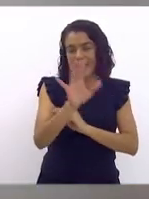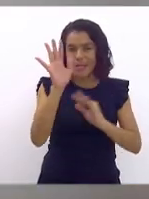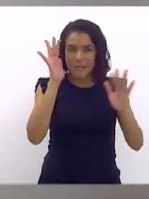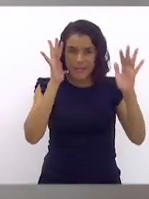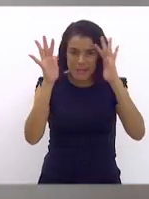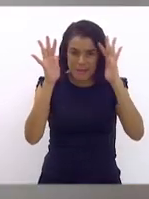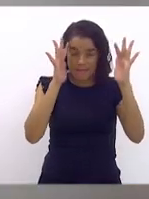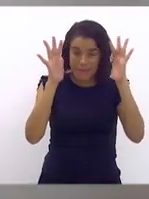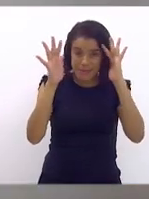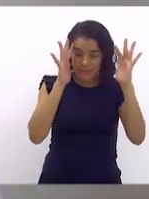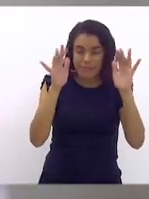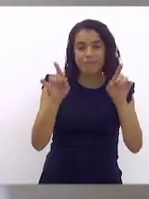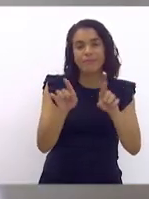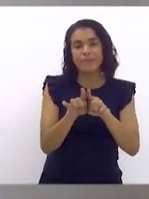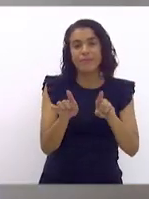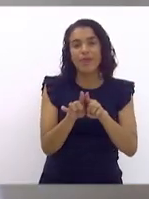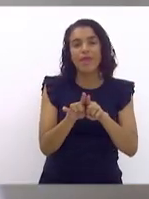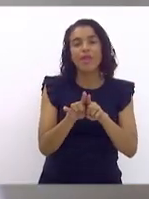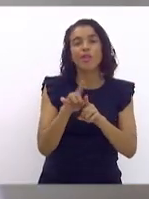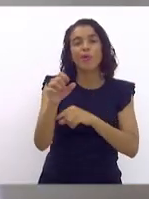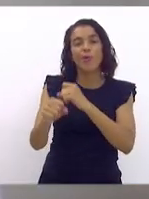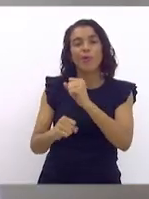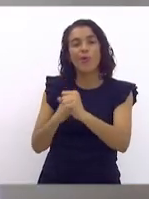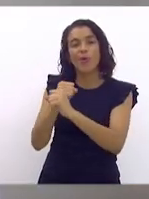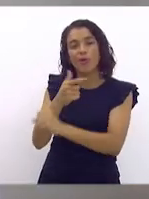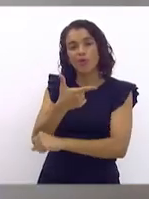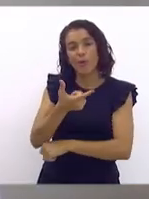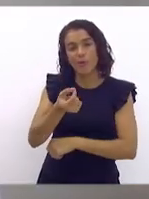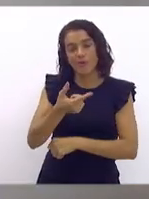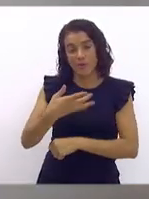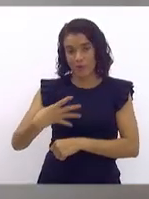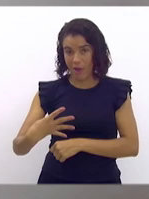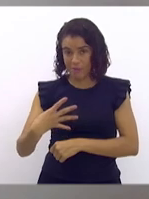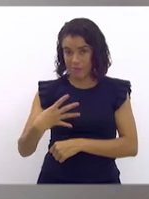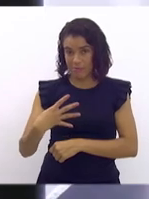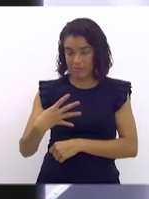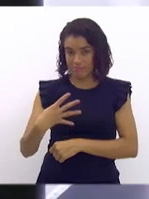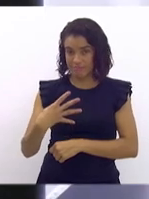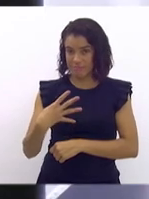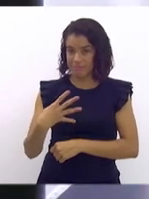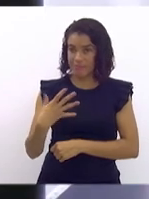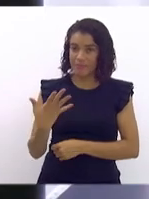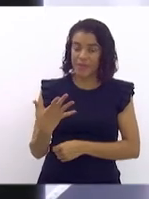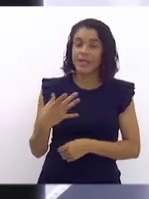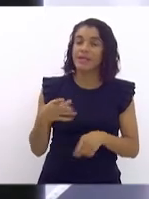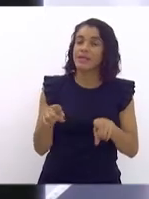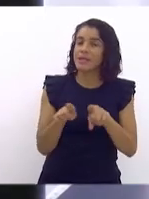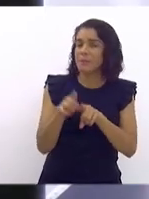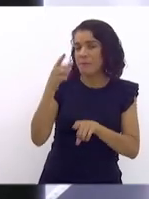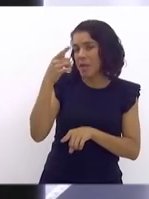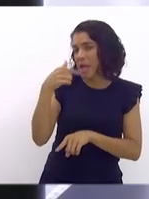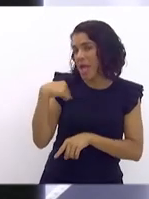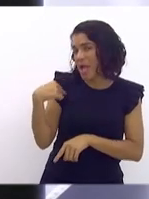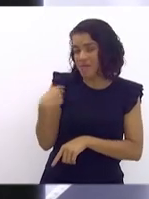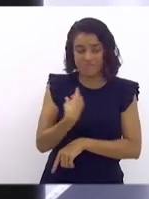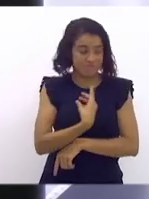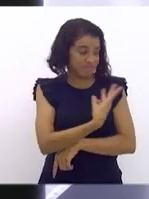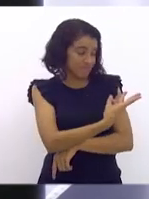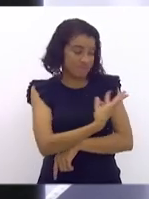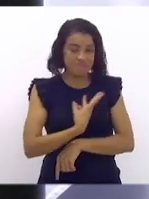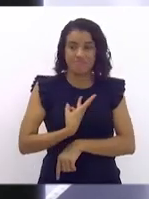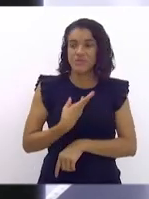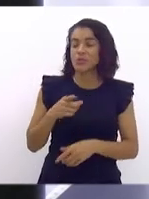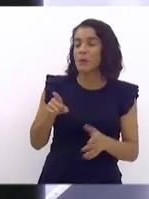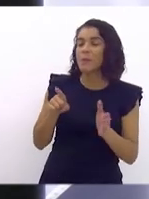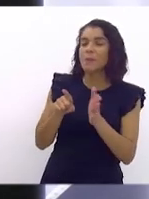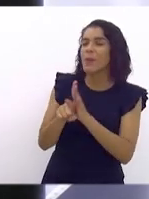pensar também na repercussão disso em 24. Não é nada que não me parece. E a gente pergunta o valor,